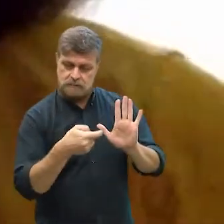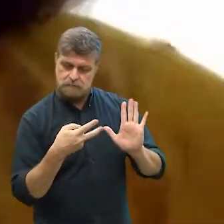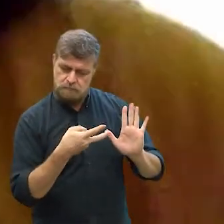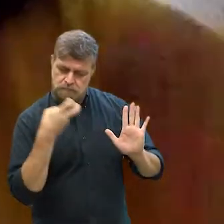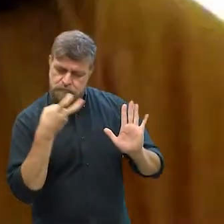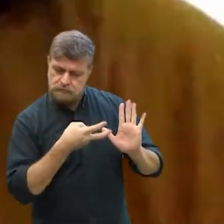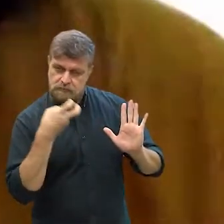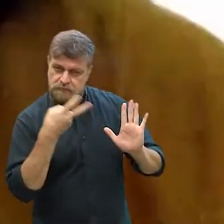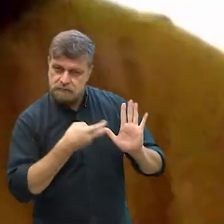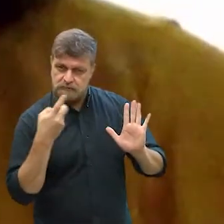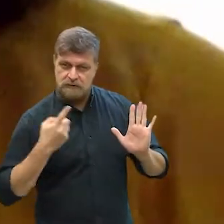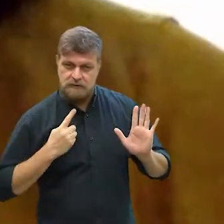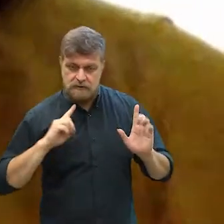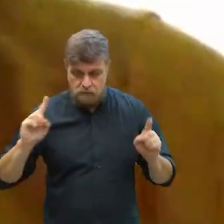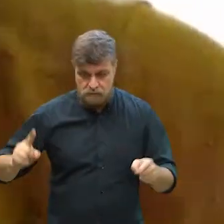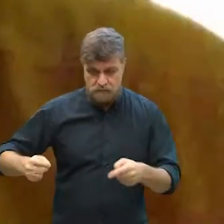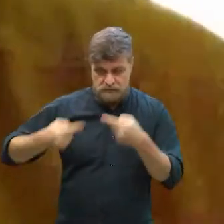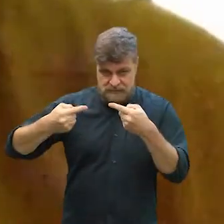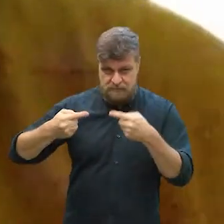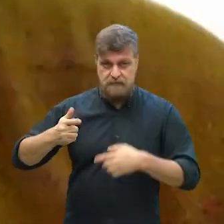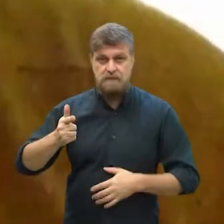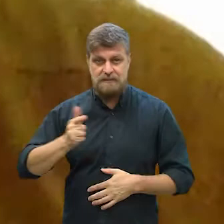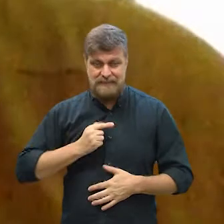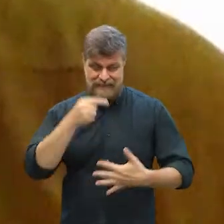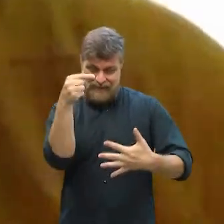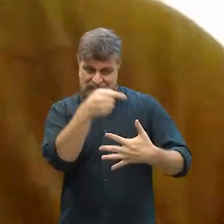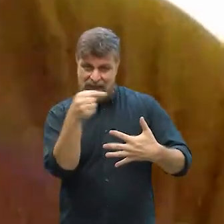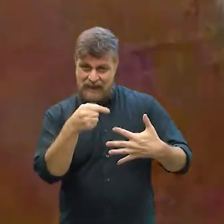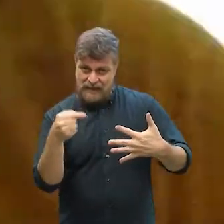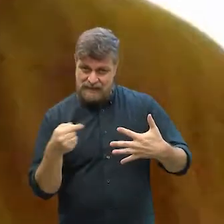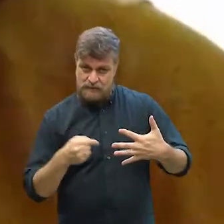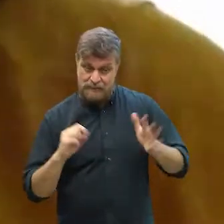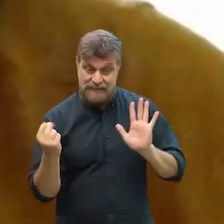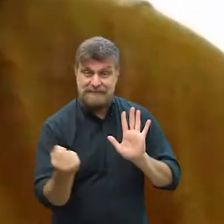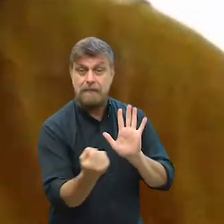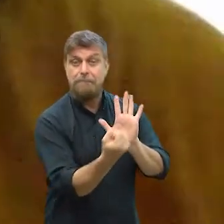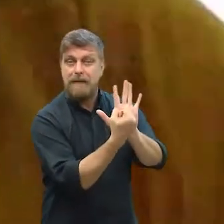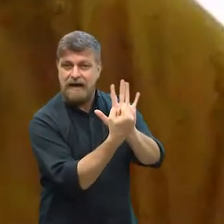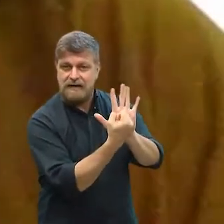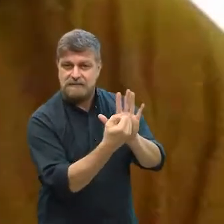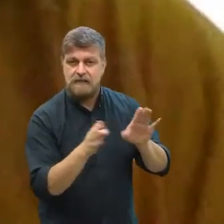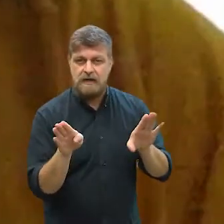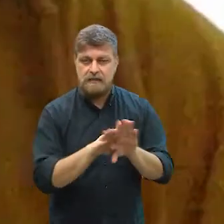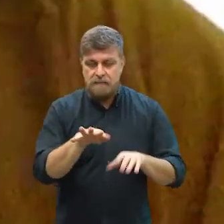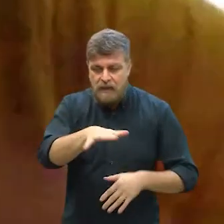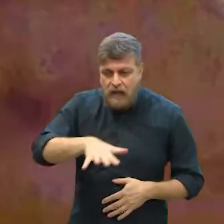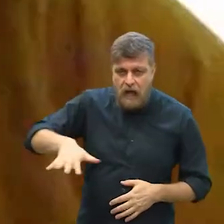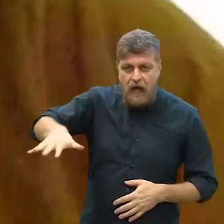têm todos os seus desafios também, sejam grandes ou sejam pequenas, cada um, né, dentro da sua realidade, e que também olham